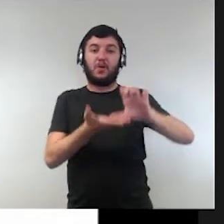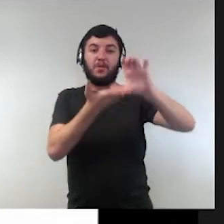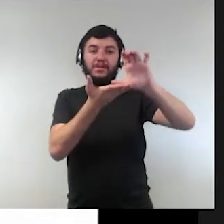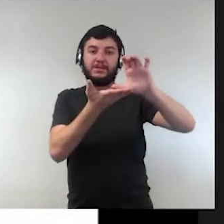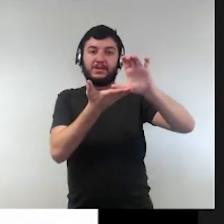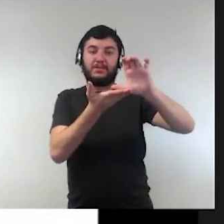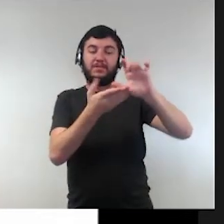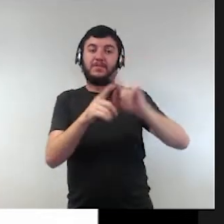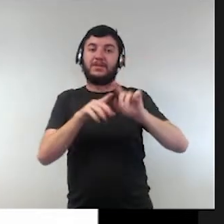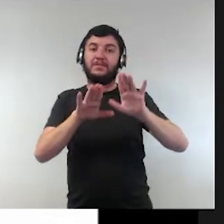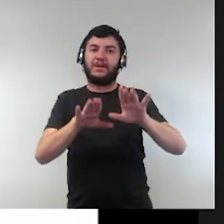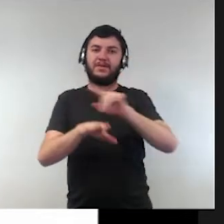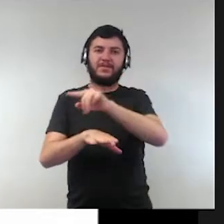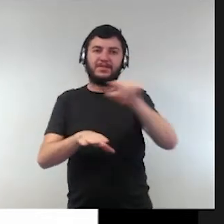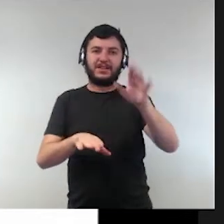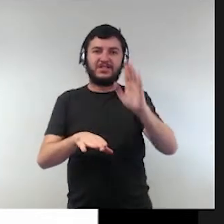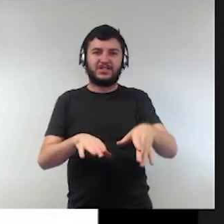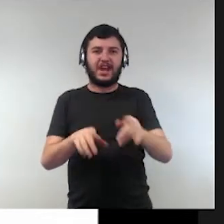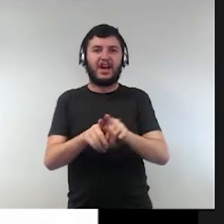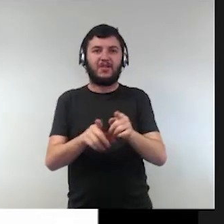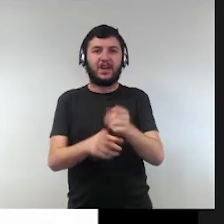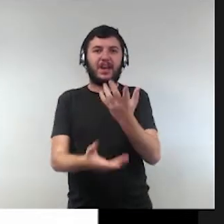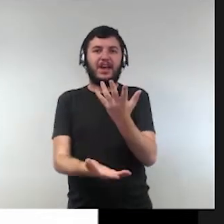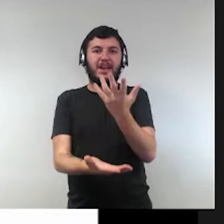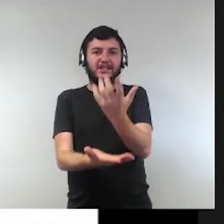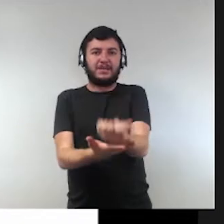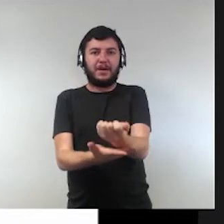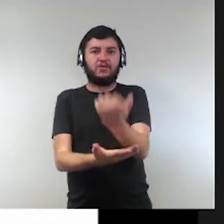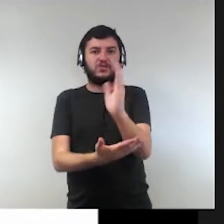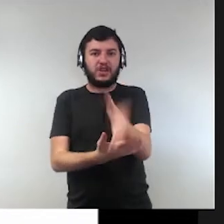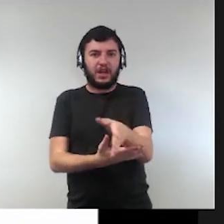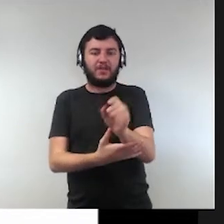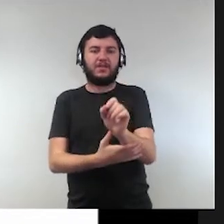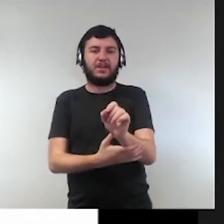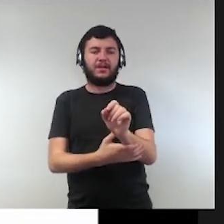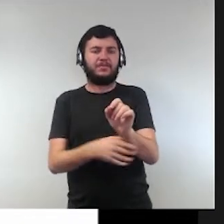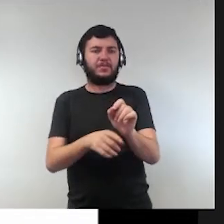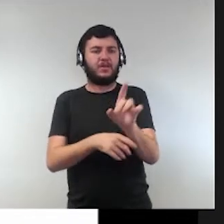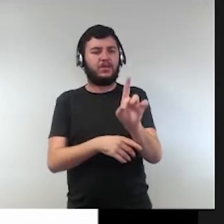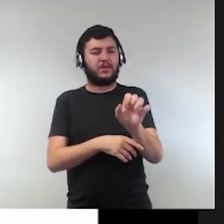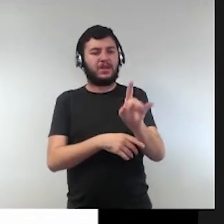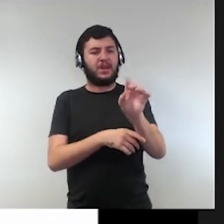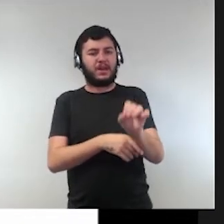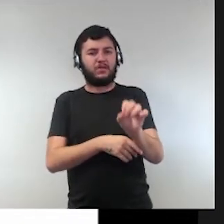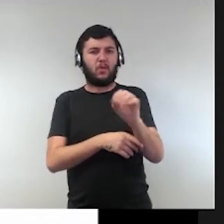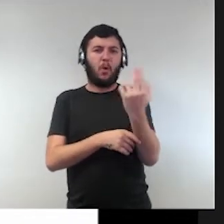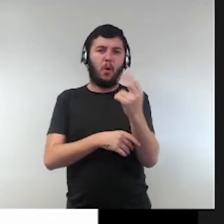Recebeu aí o slide? Já posso começar efetivamente? Não? Ou travou também?